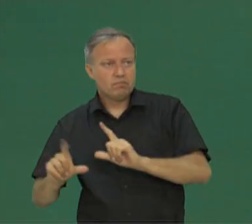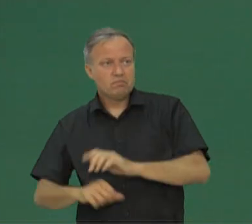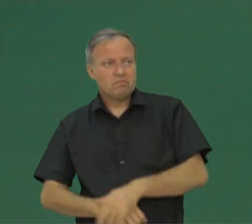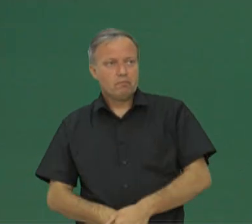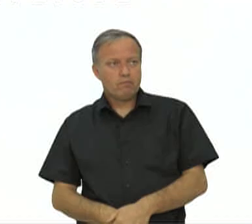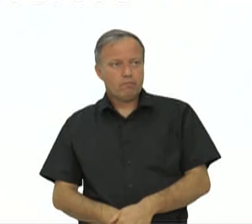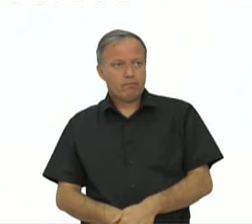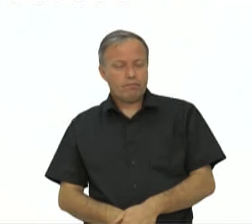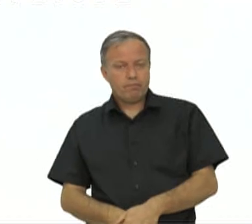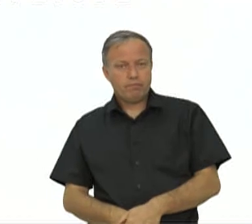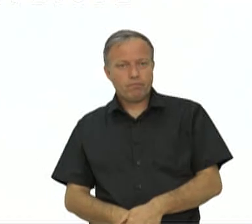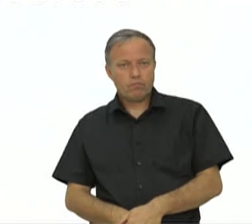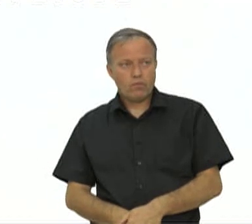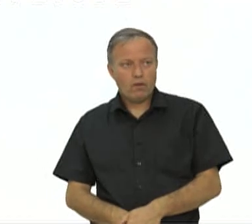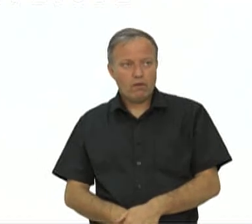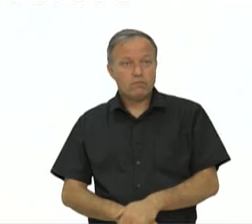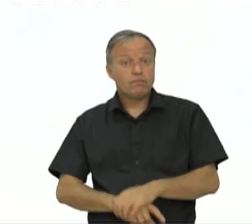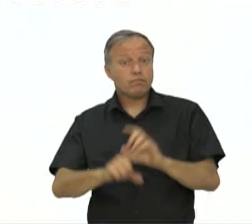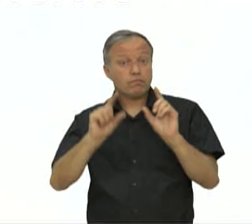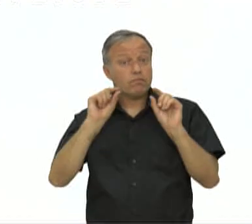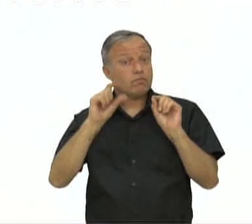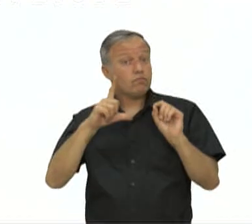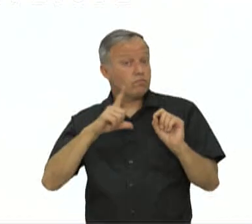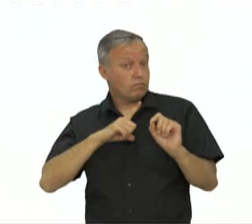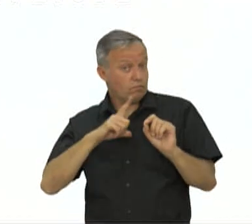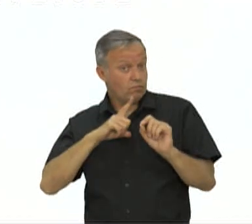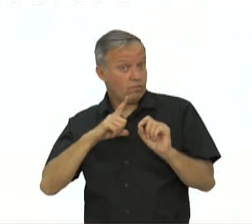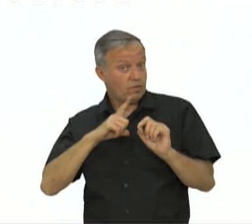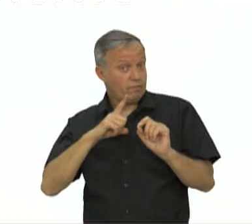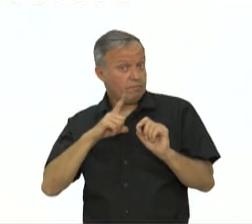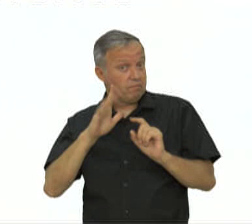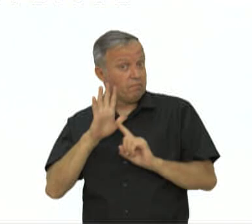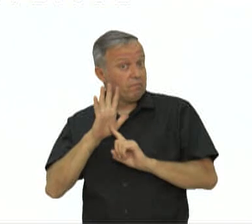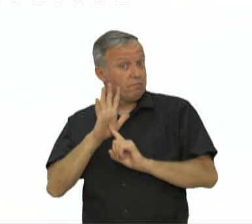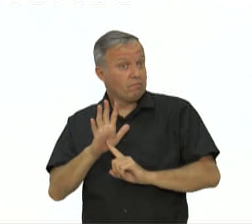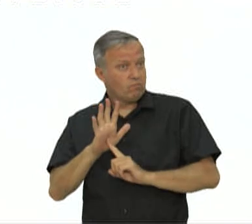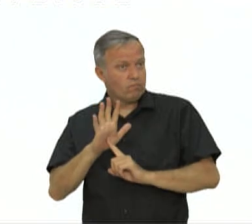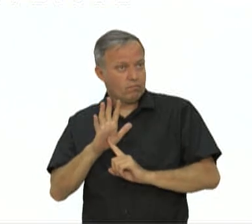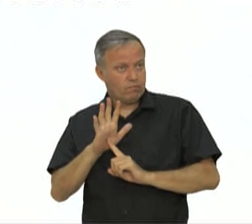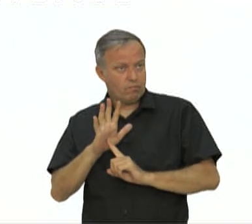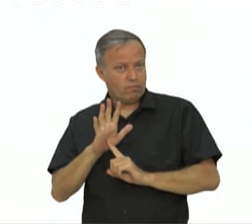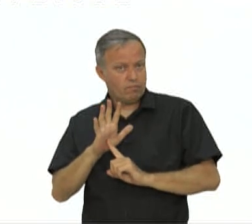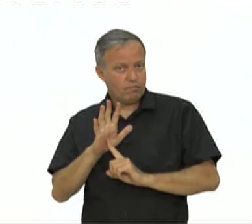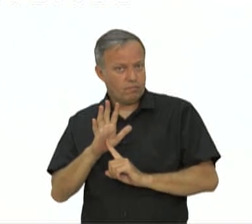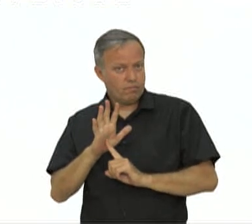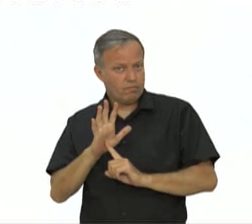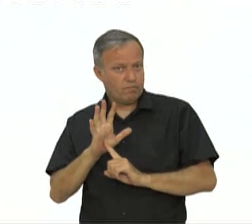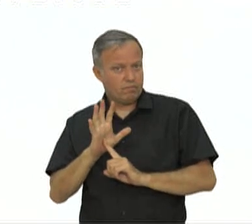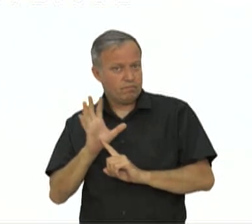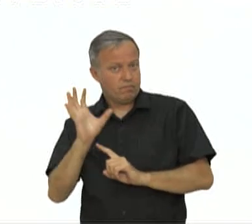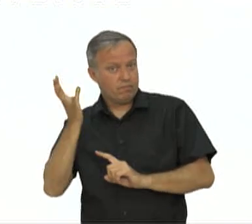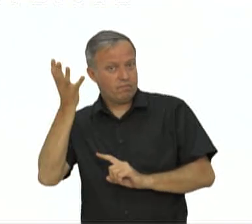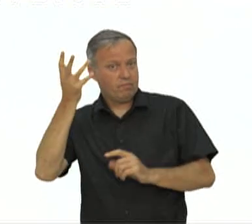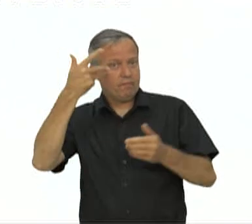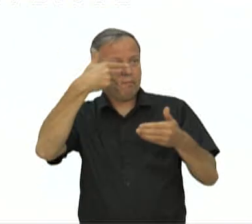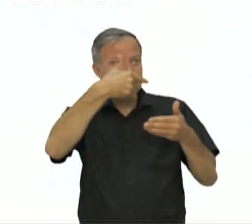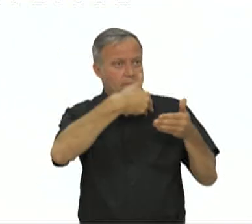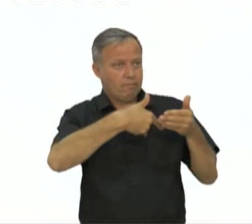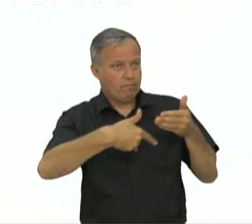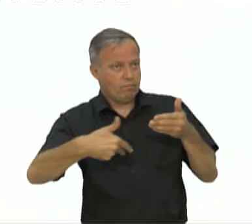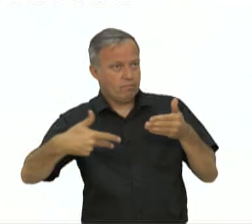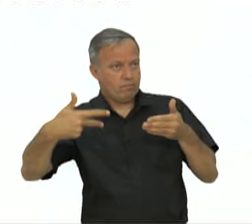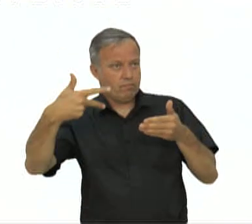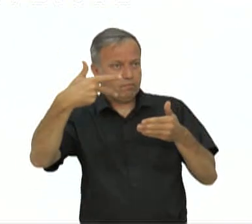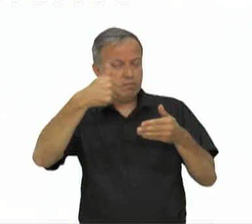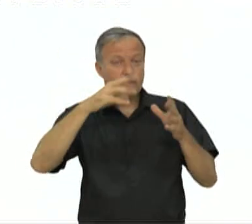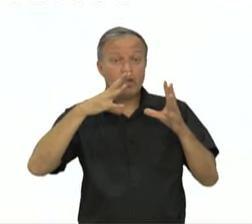frente. Bom, vamos ver uma definição aqui. Os registros de ações artísticas muitas vezes são